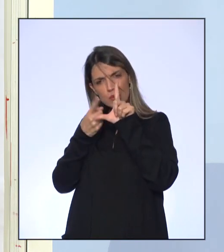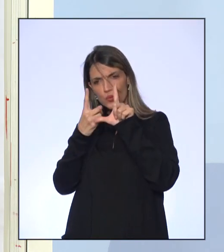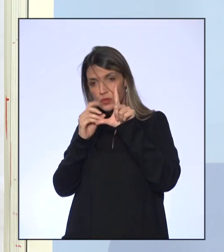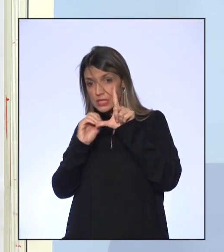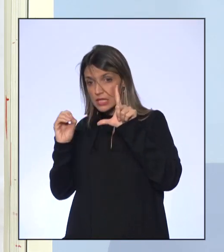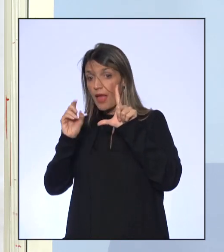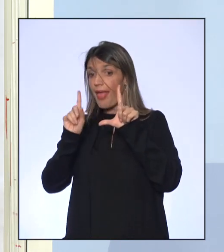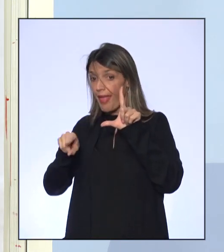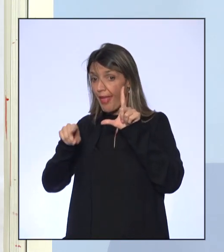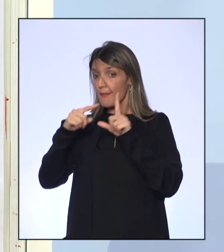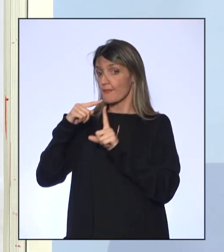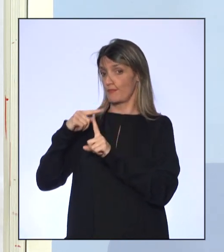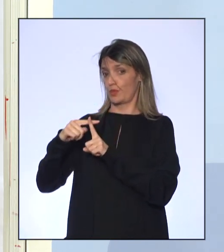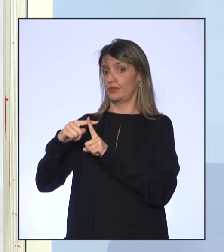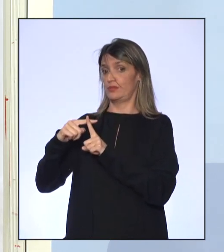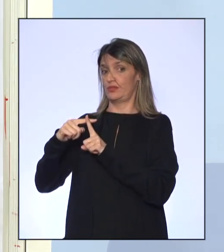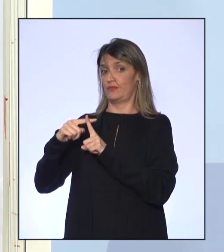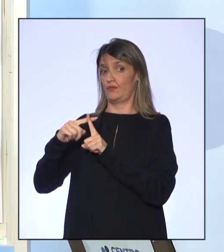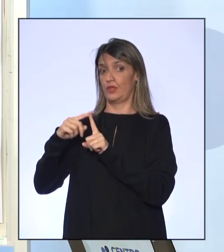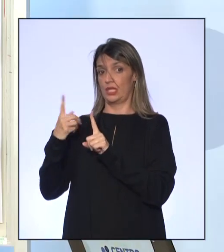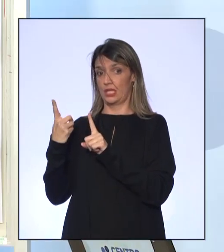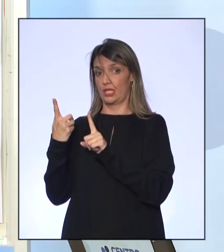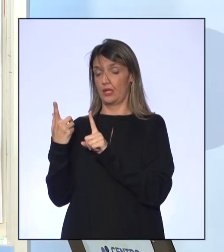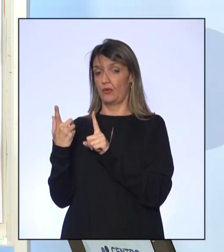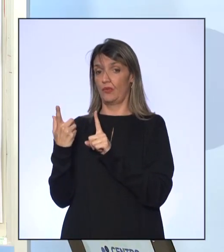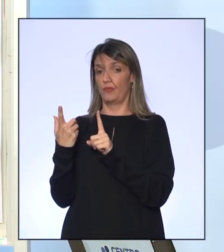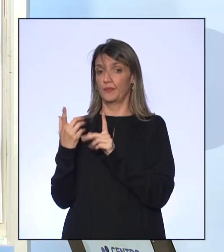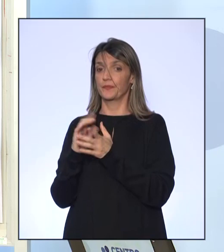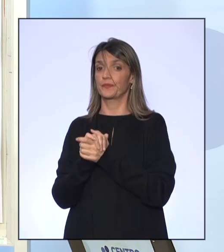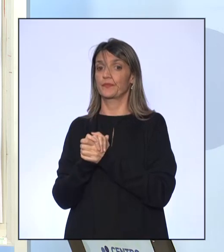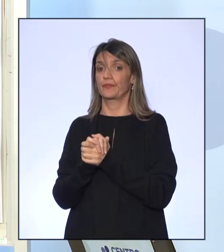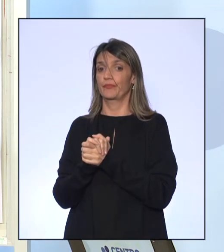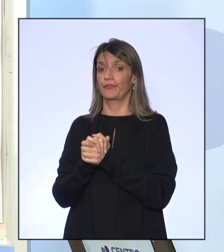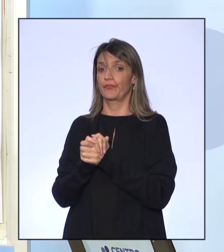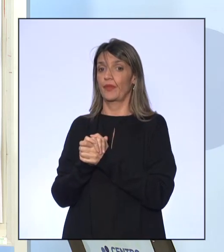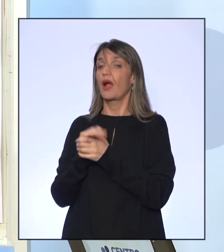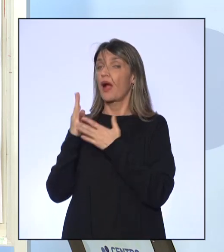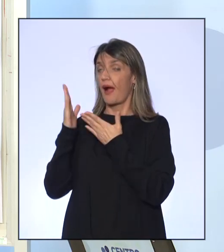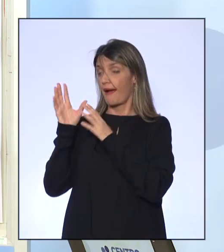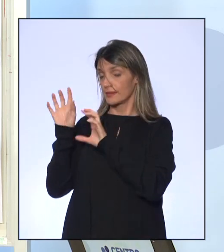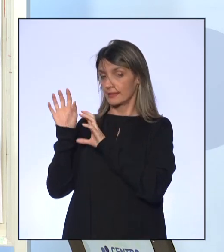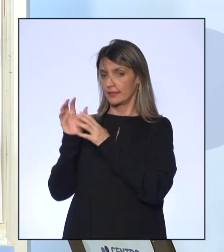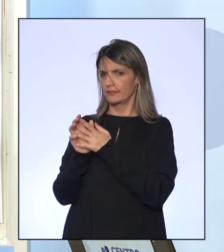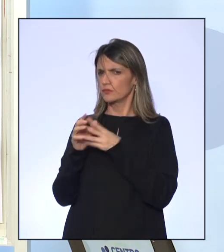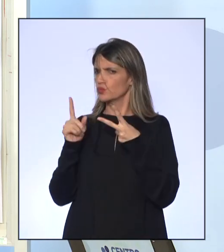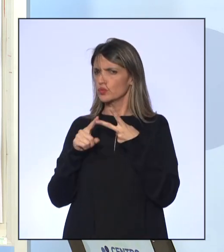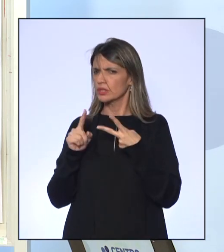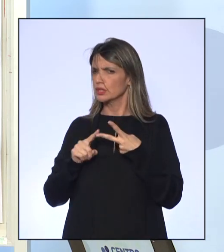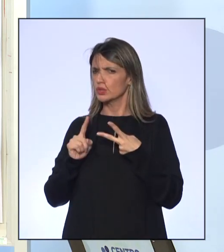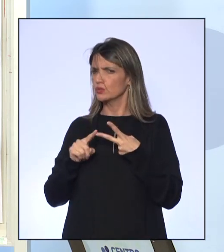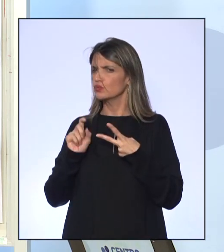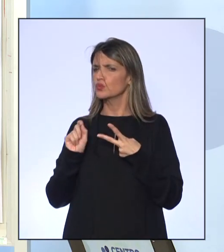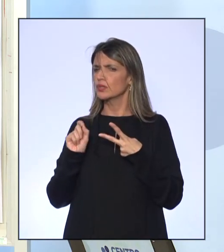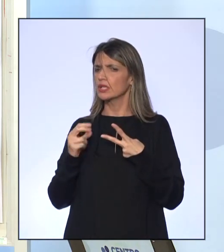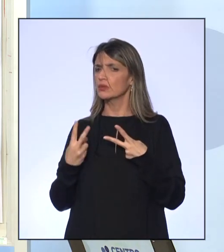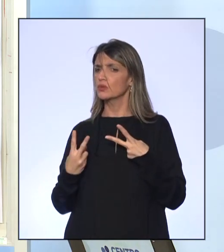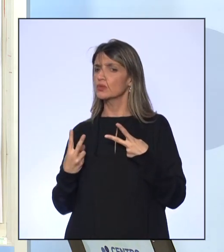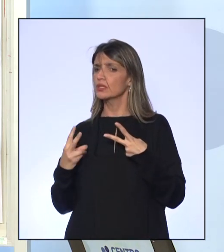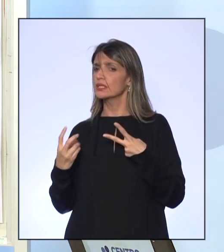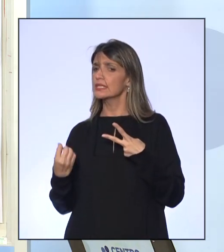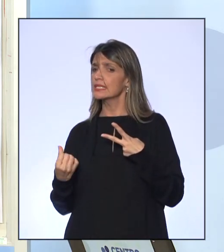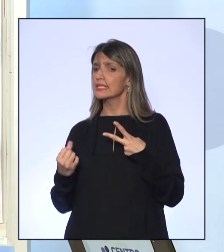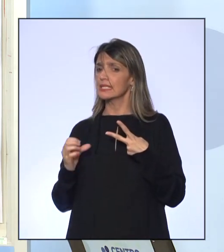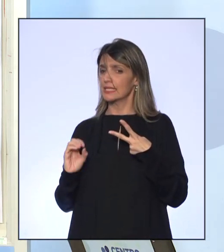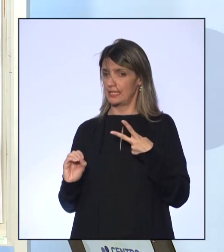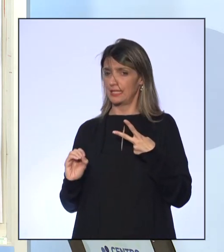ele é positivo né então eu tenho essa definição eu tenho essa ideia eu vou olhar o segundo o segundo eu 260